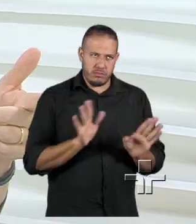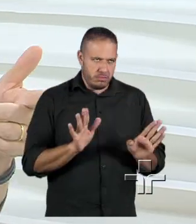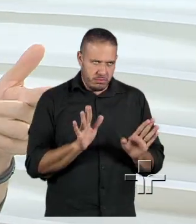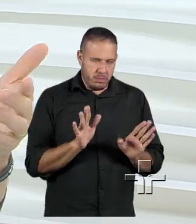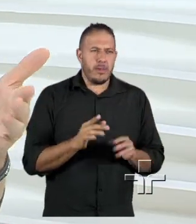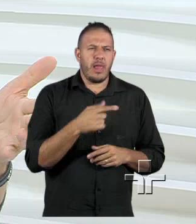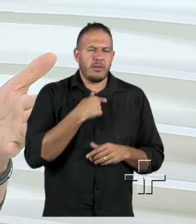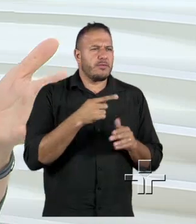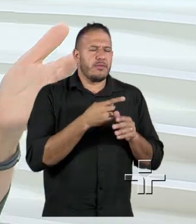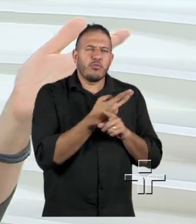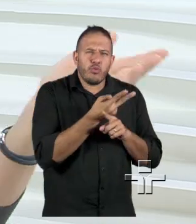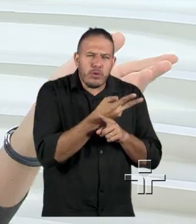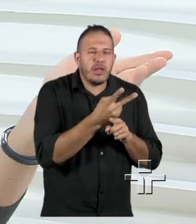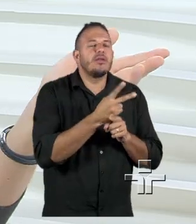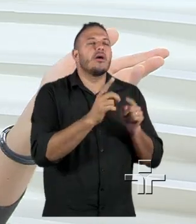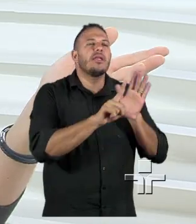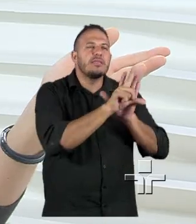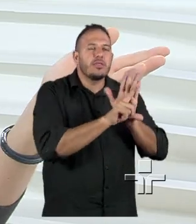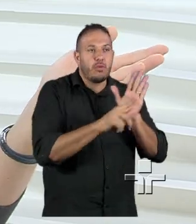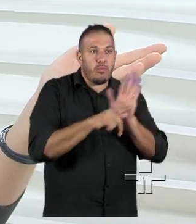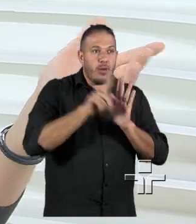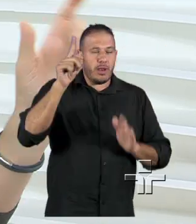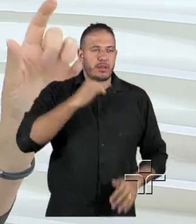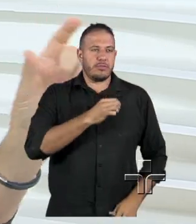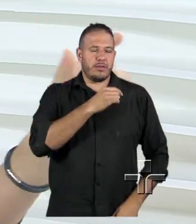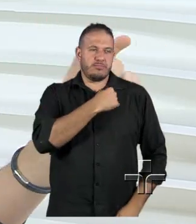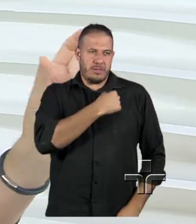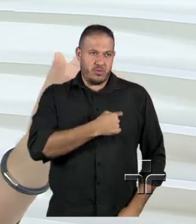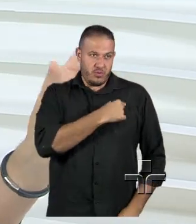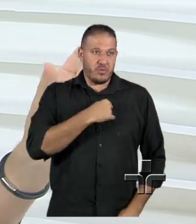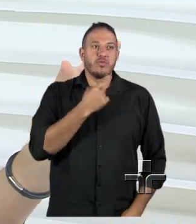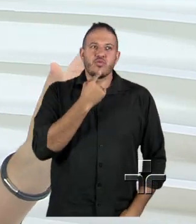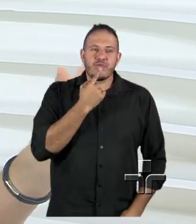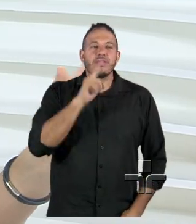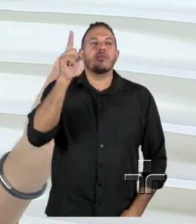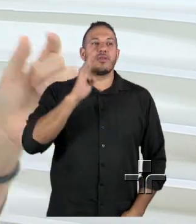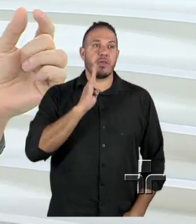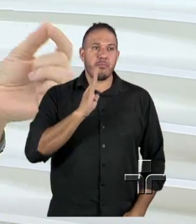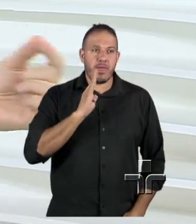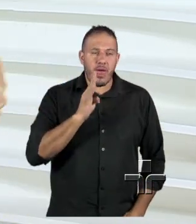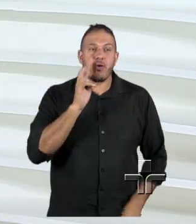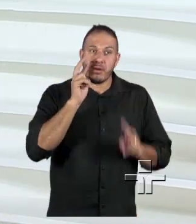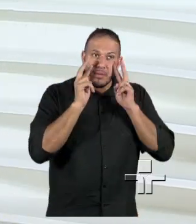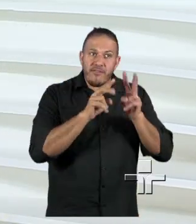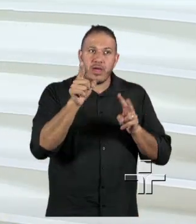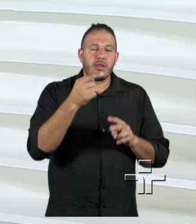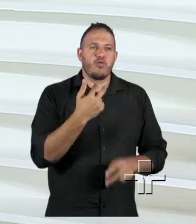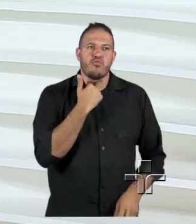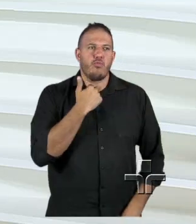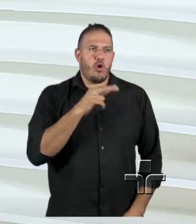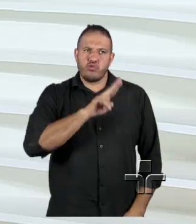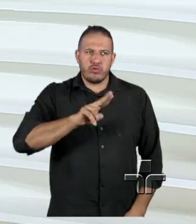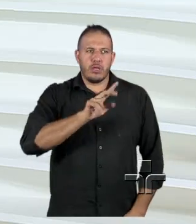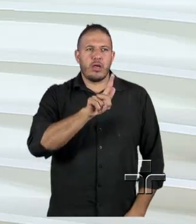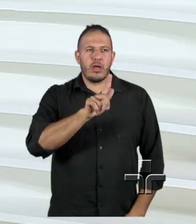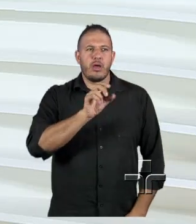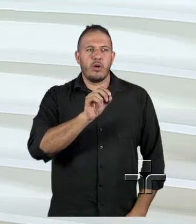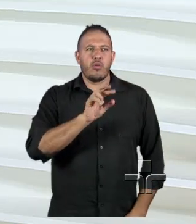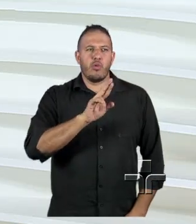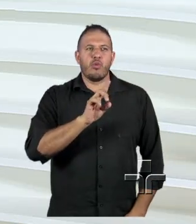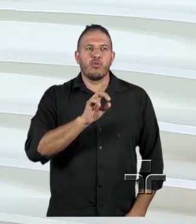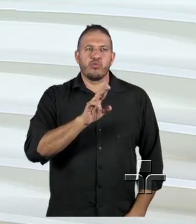procurar a legislação belga ou suíça, né? Para ver que eles não podem usar gordura, que a gordura é